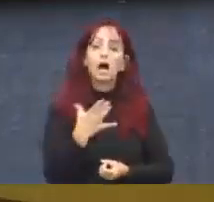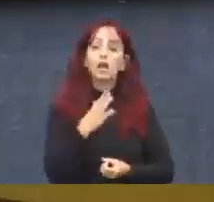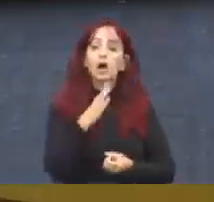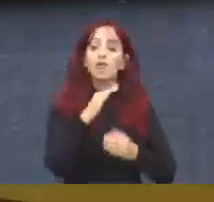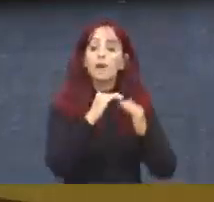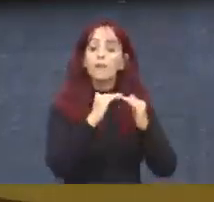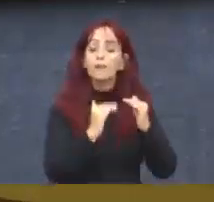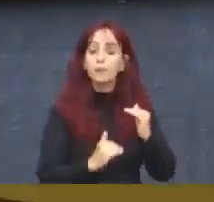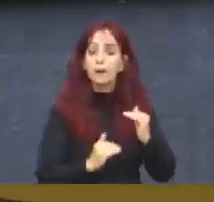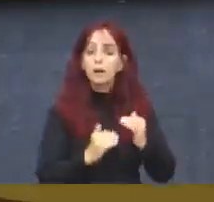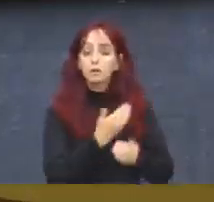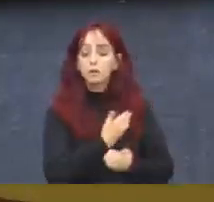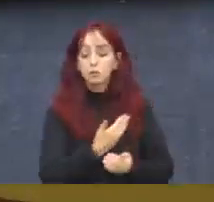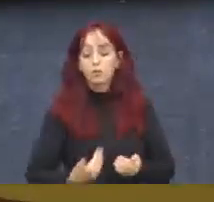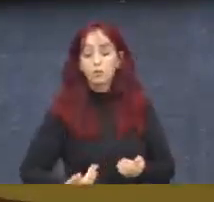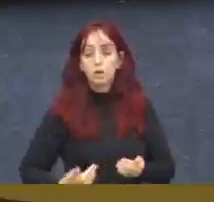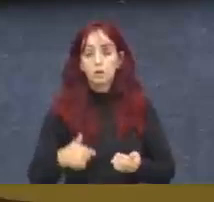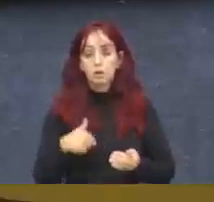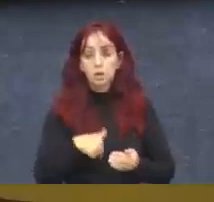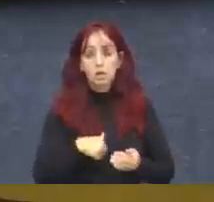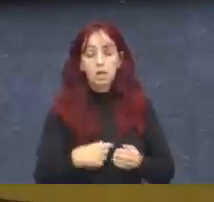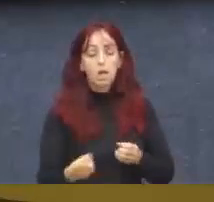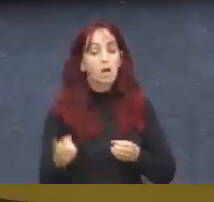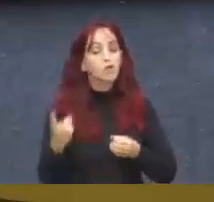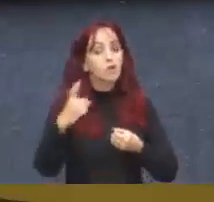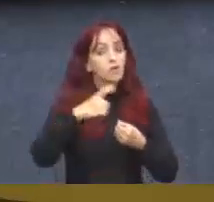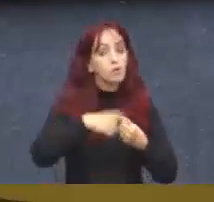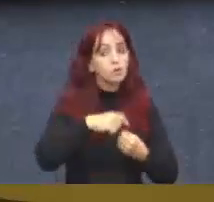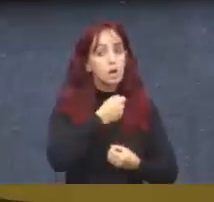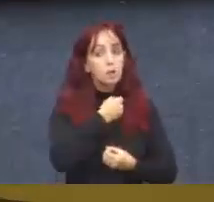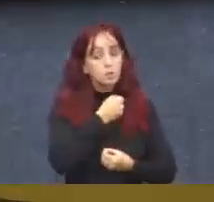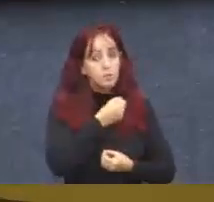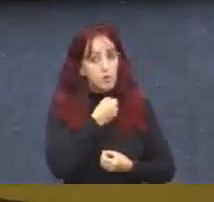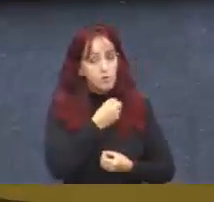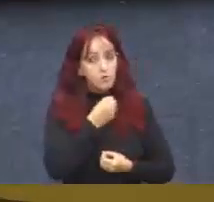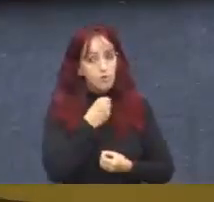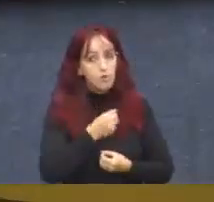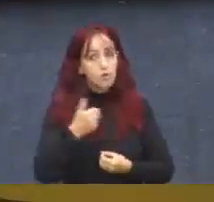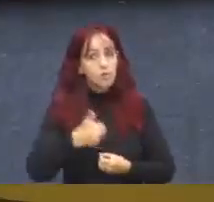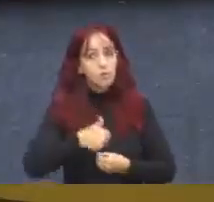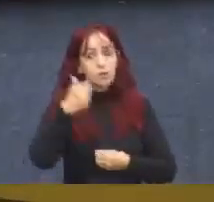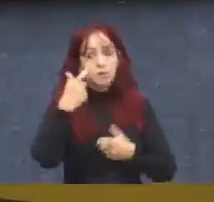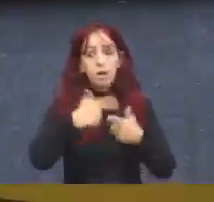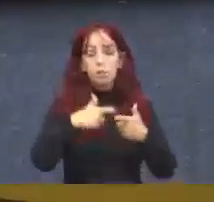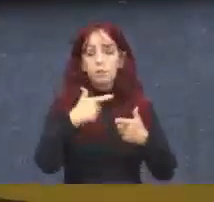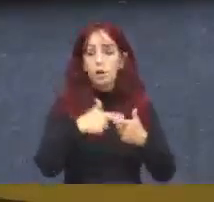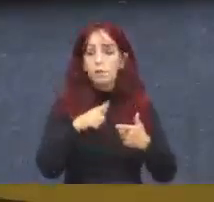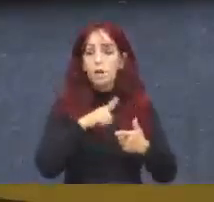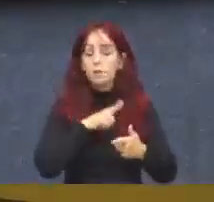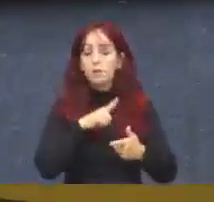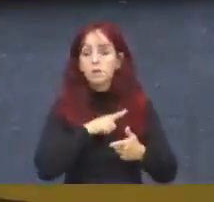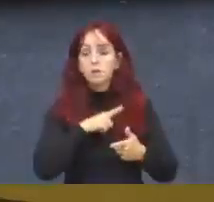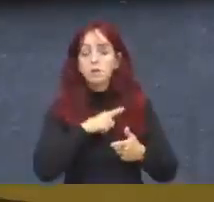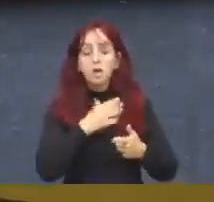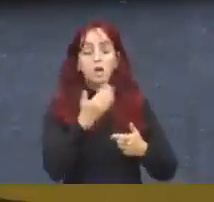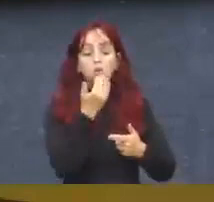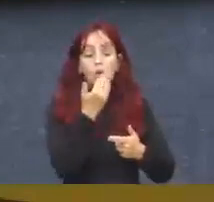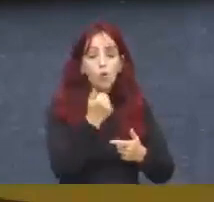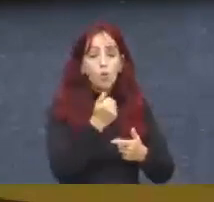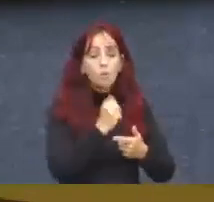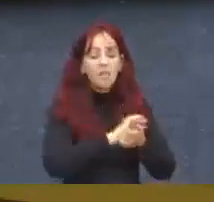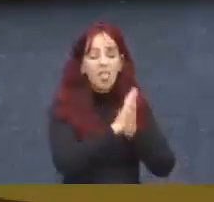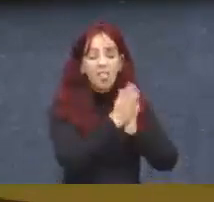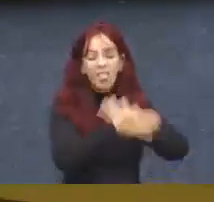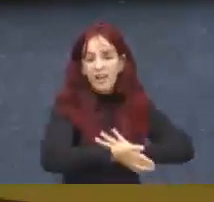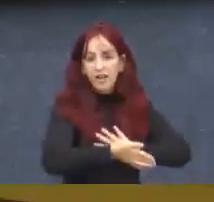vou voltar no microfone, no primeiro problema que tiver com essa alimentação estragada para os pobres da cidade